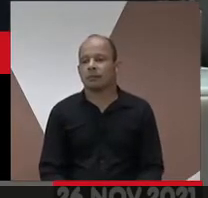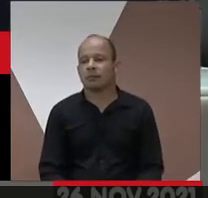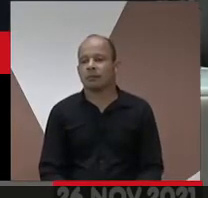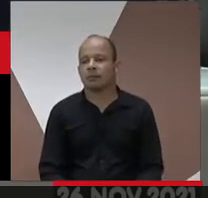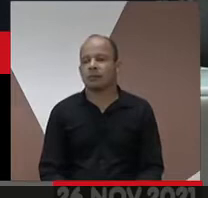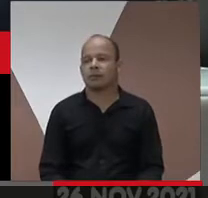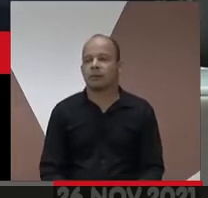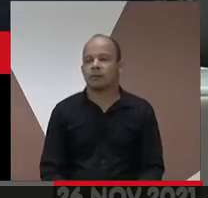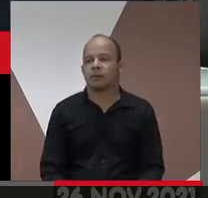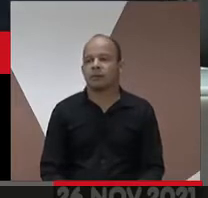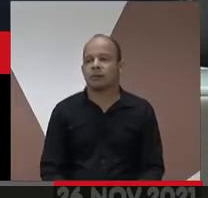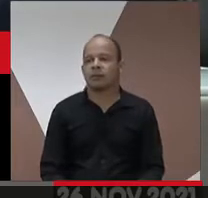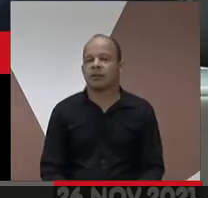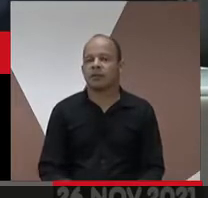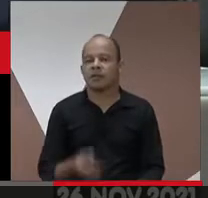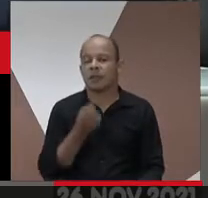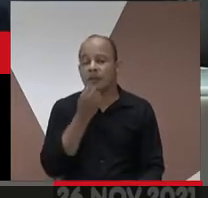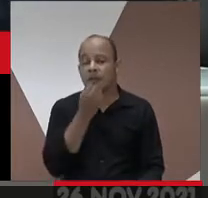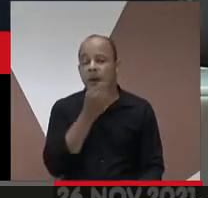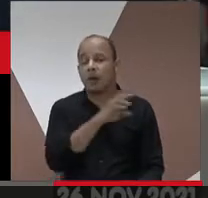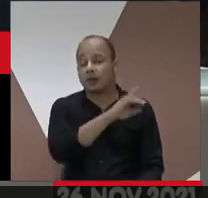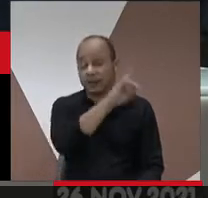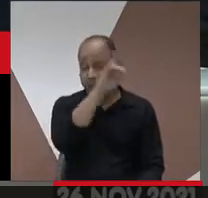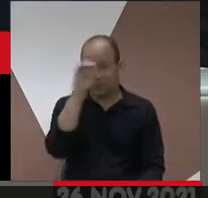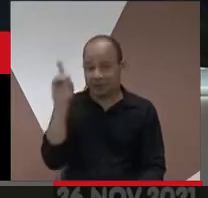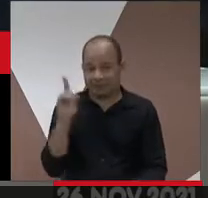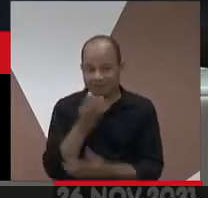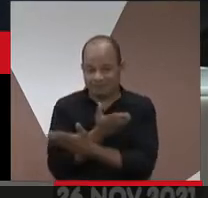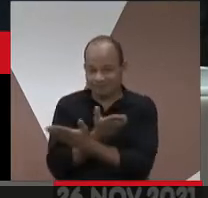Bom dia a todos.